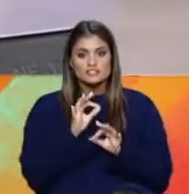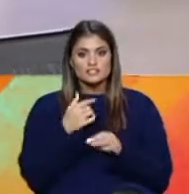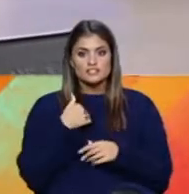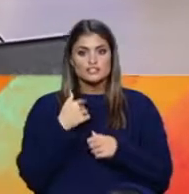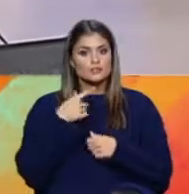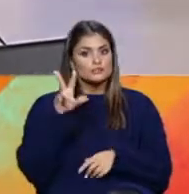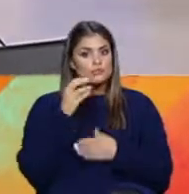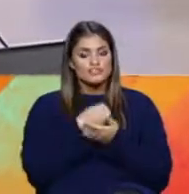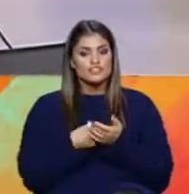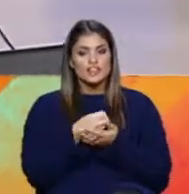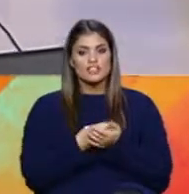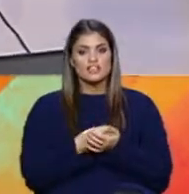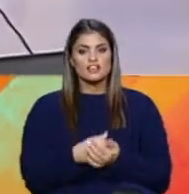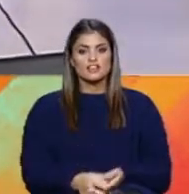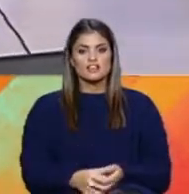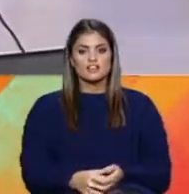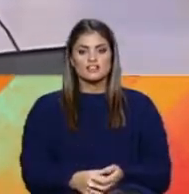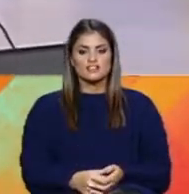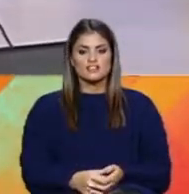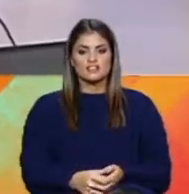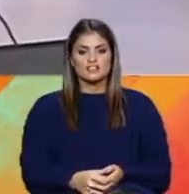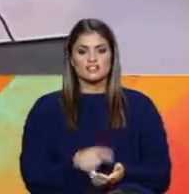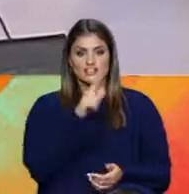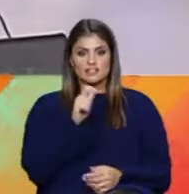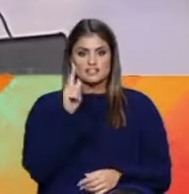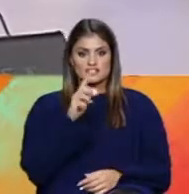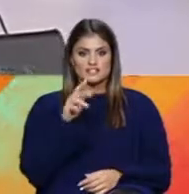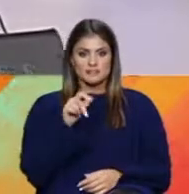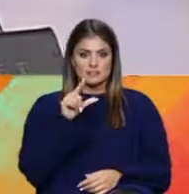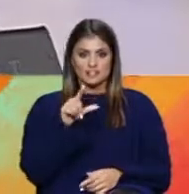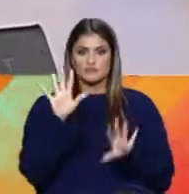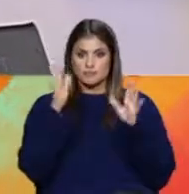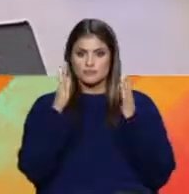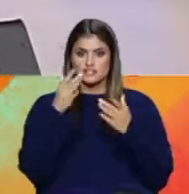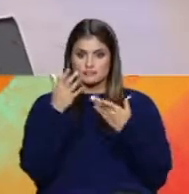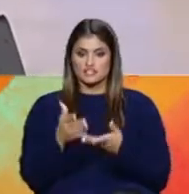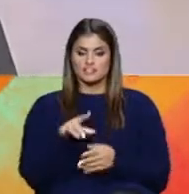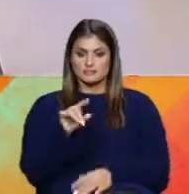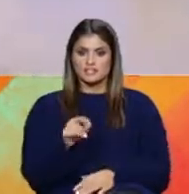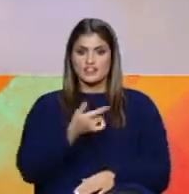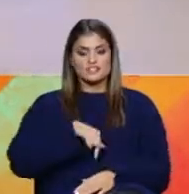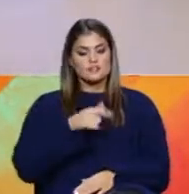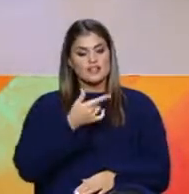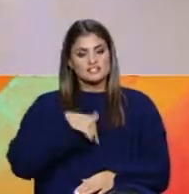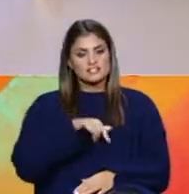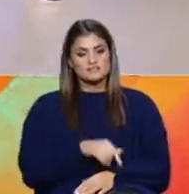estou a ouvir nada. Não. É cantar à traição. Não, é Zé Manel, antes mais, um aplauso. Diga lá. Está a abrir a nossa praça.